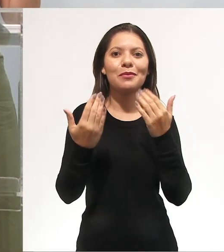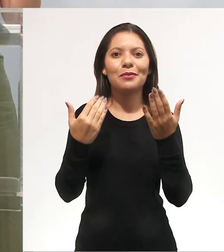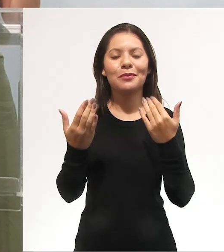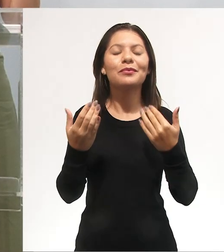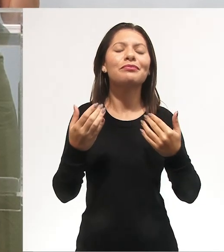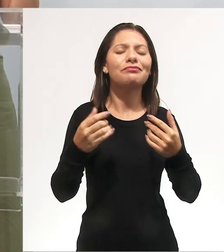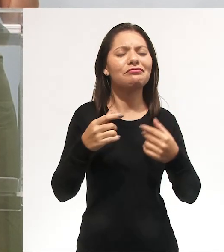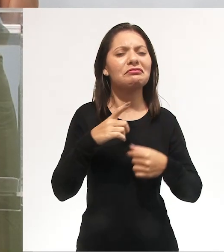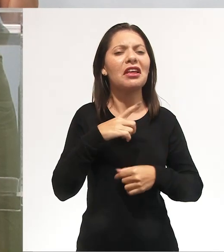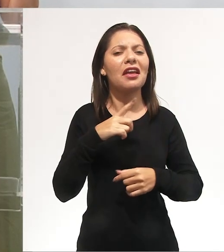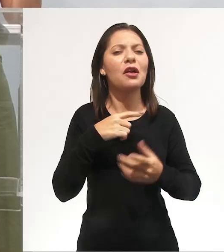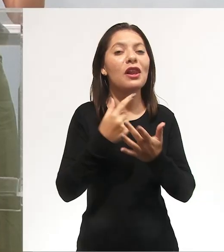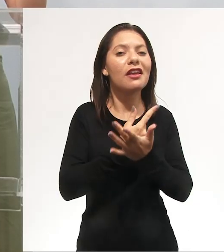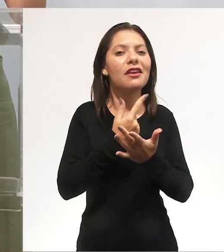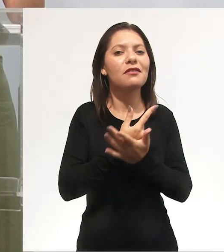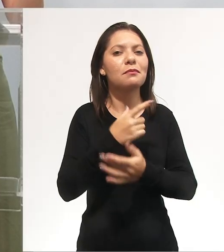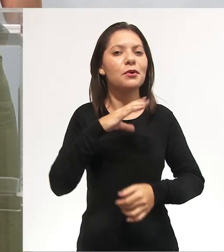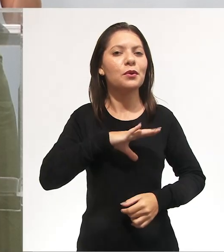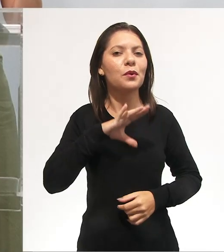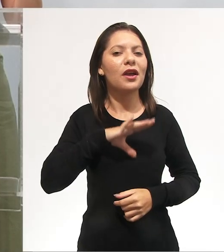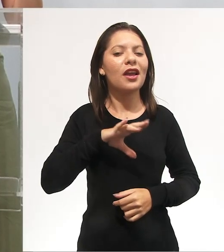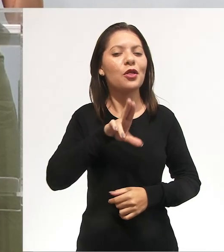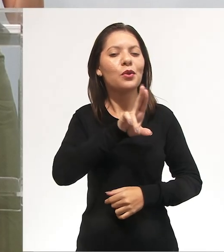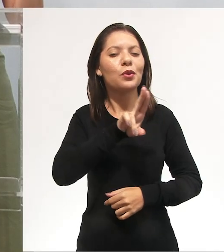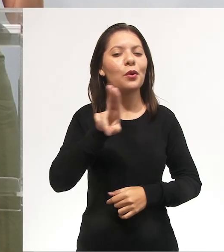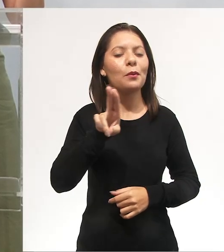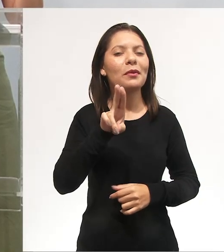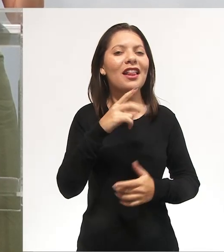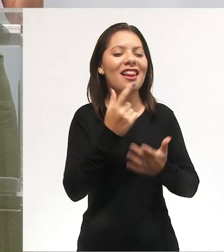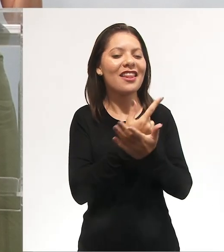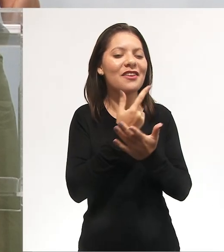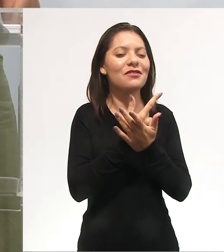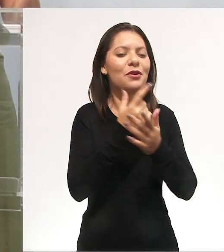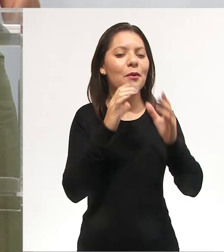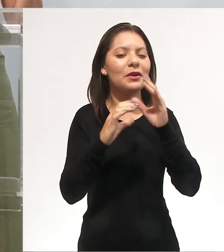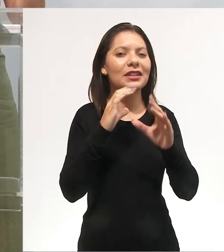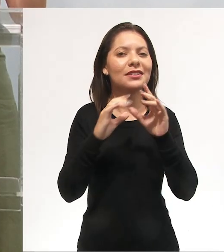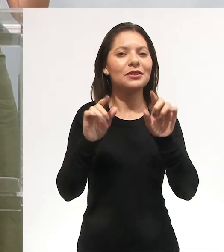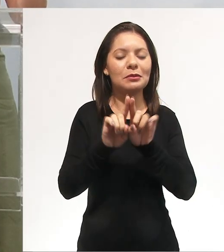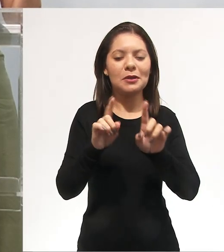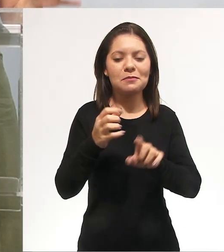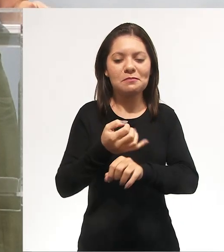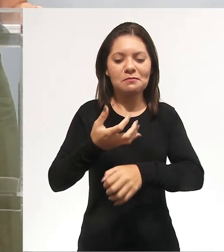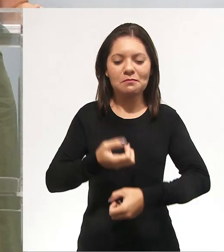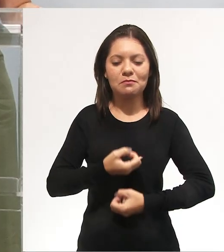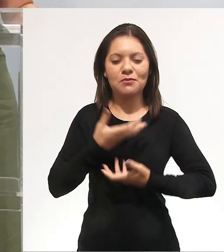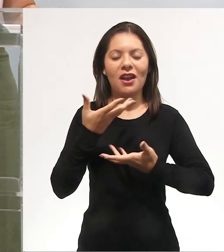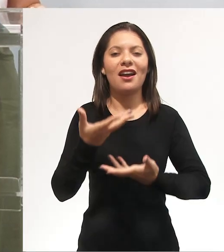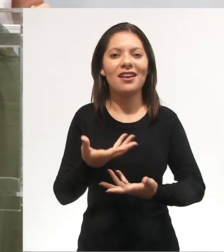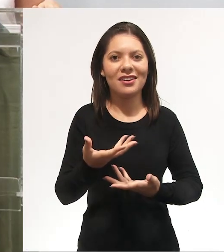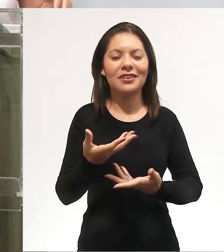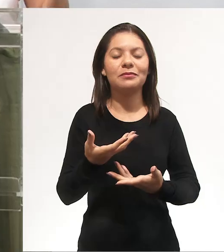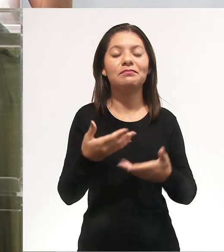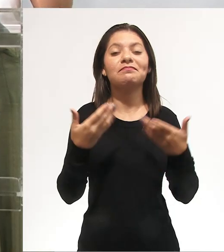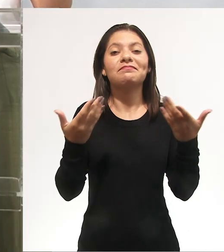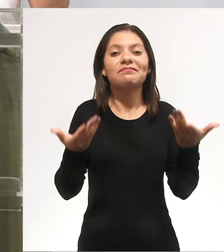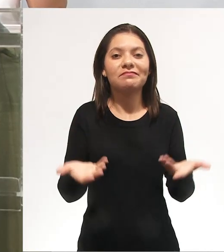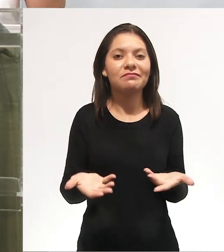os livros de português, denominado como livro de comunicação e expressão, né? Então, foi